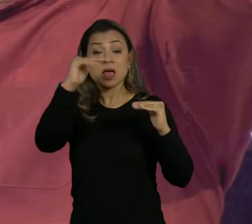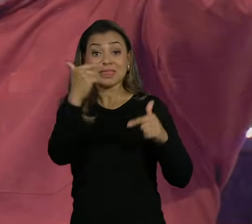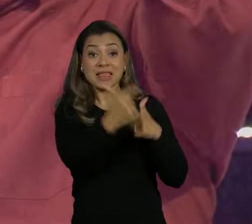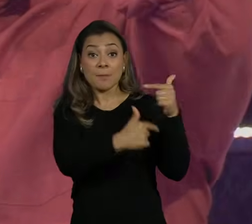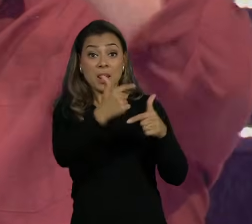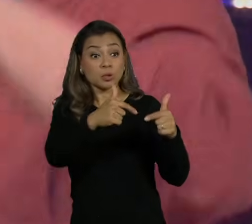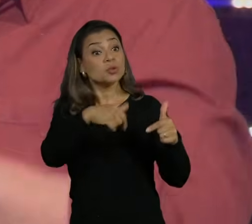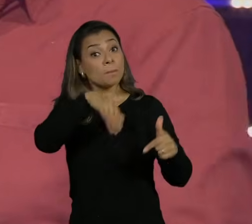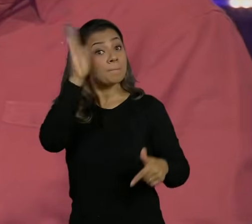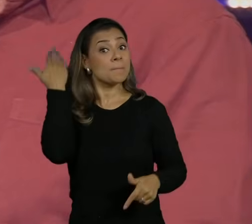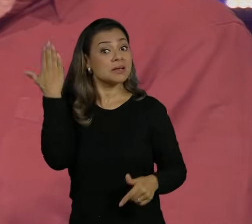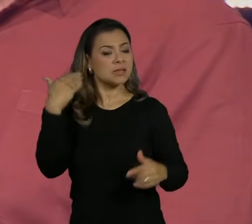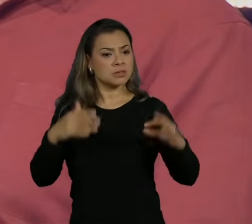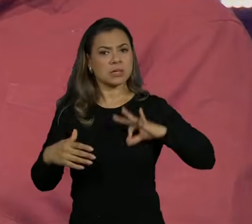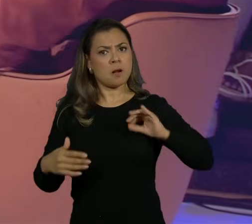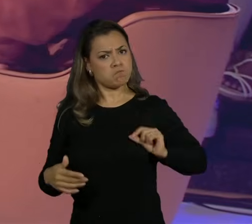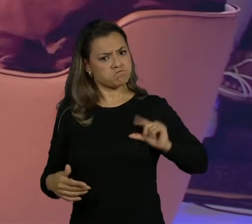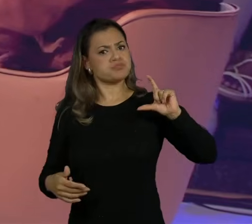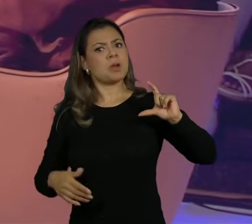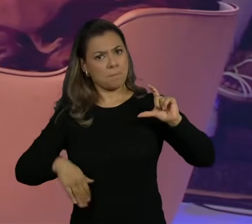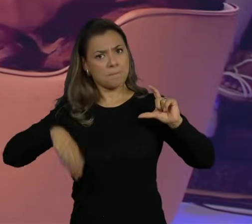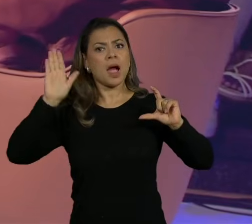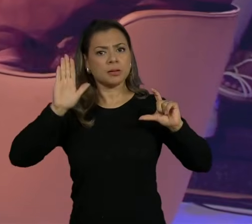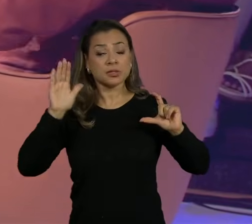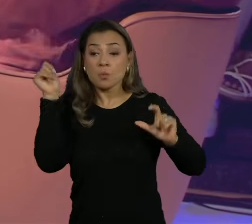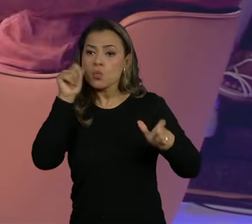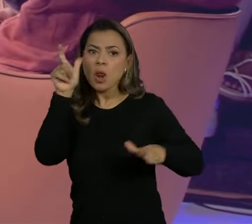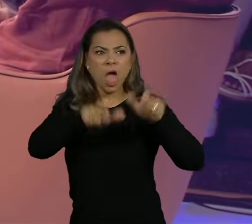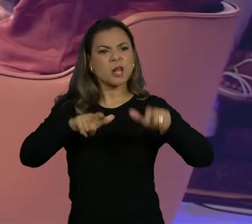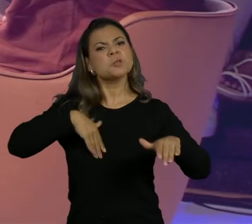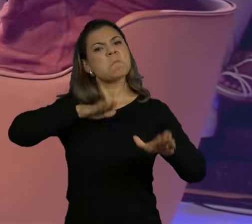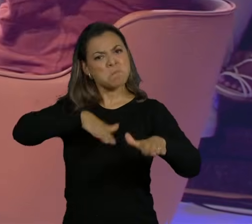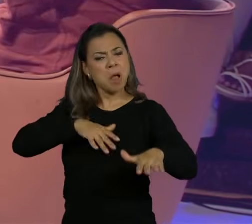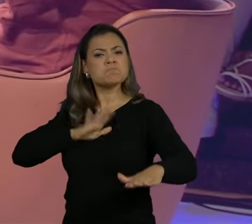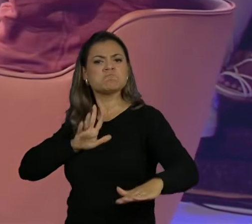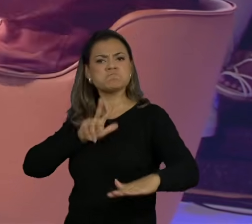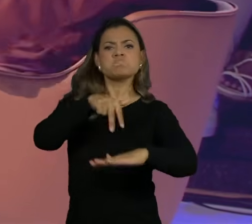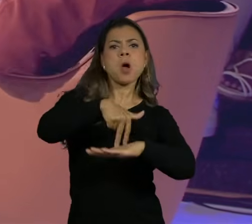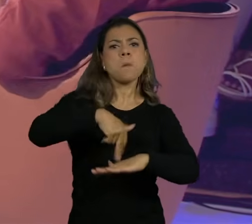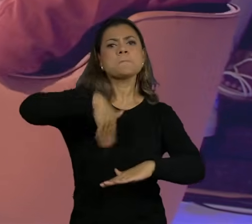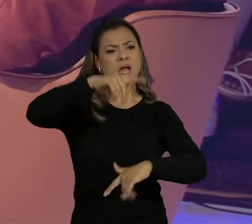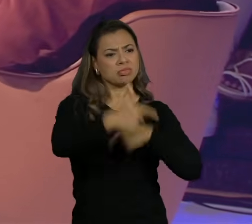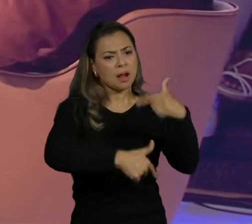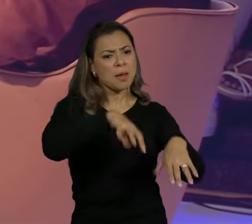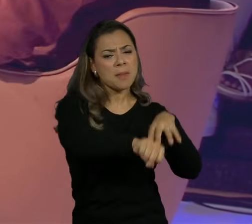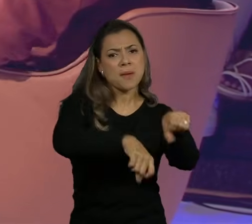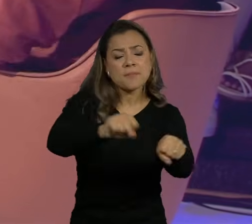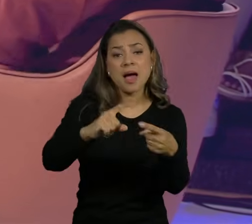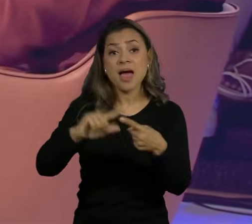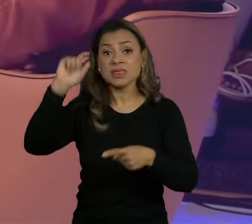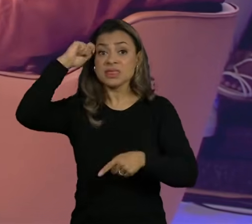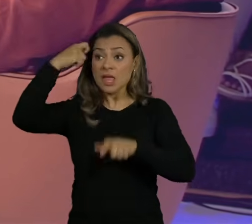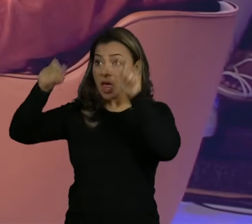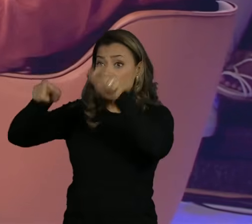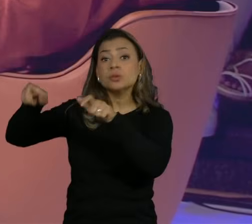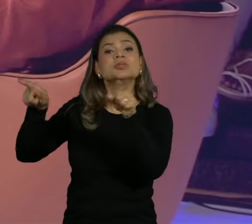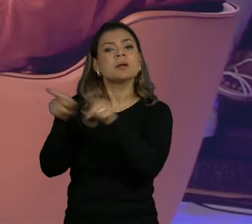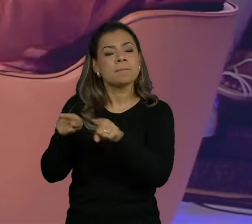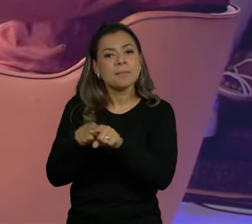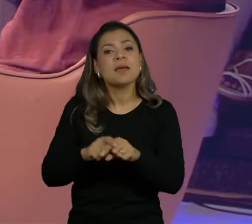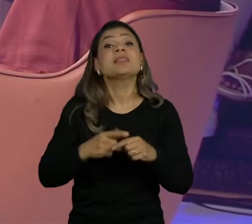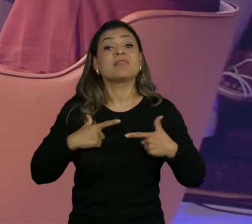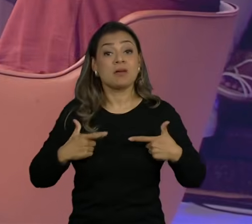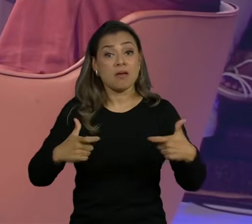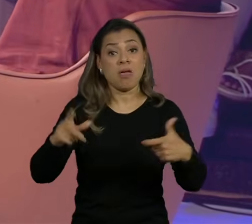era o mais alto possível, as mulheres se rebelando, os negros, a guerra contra o Vietnã,